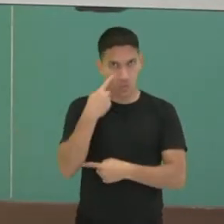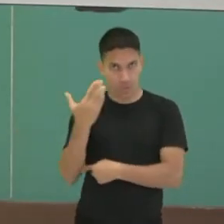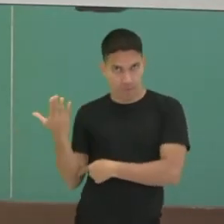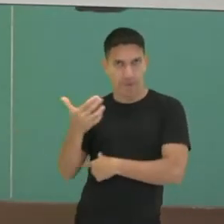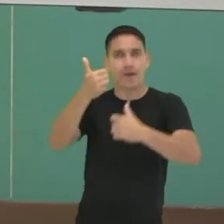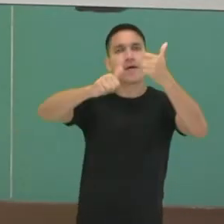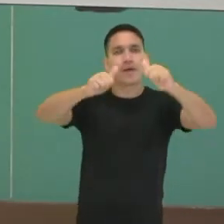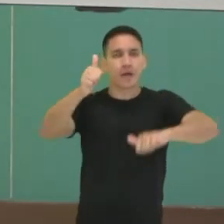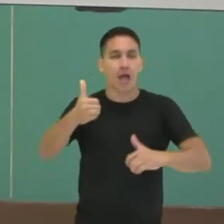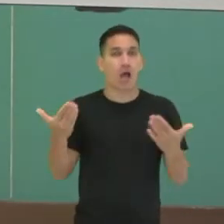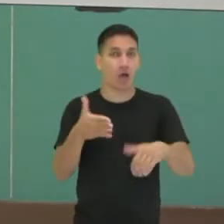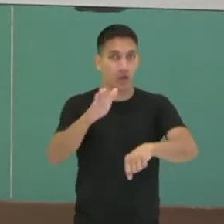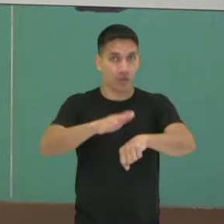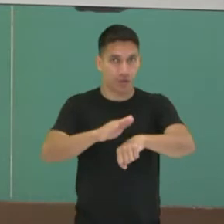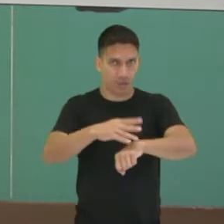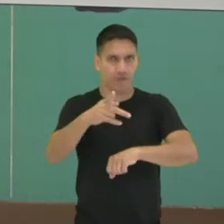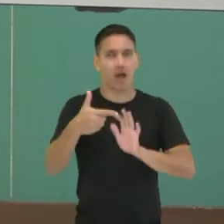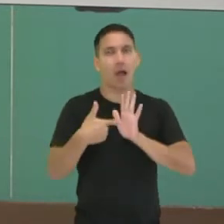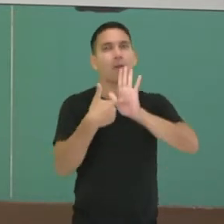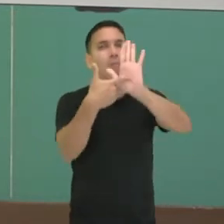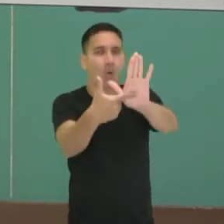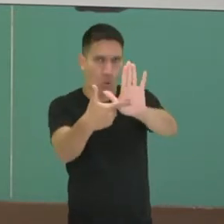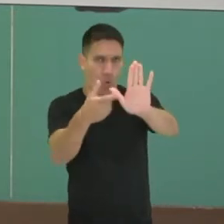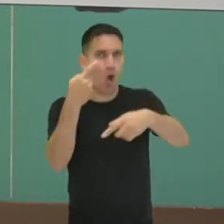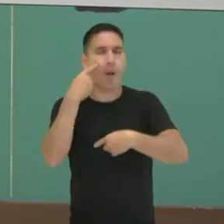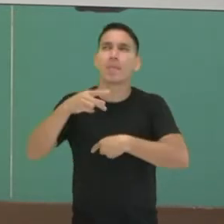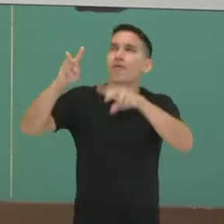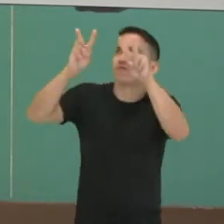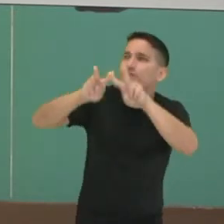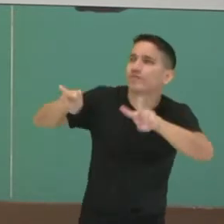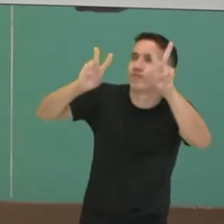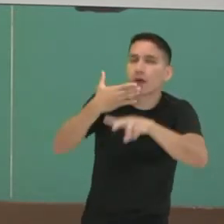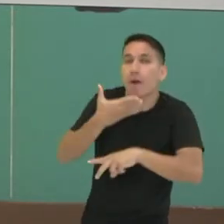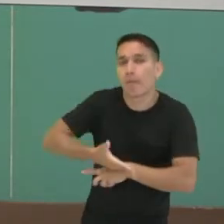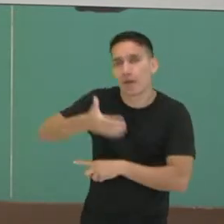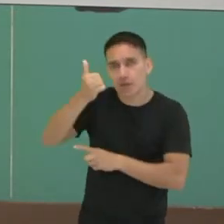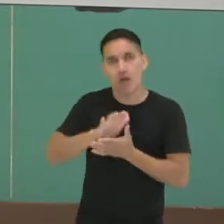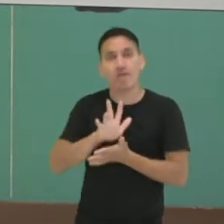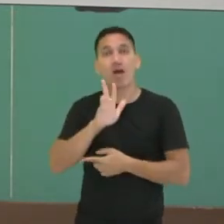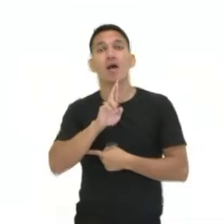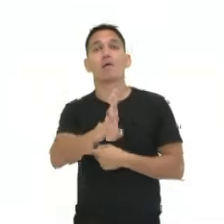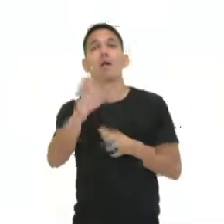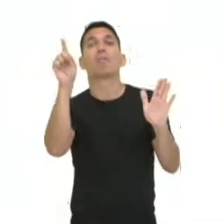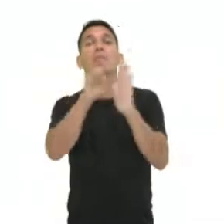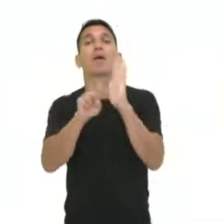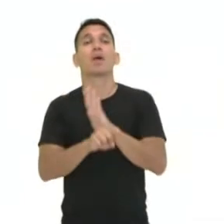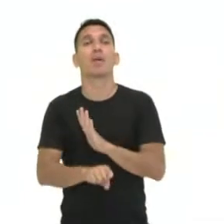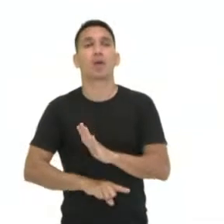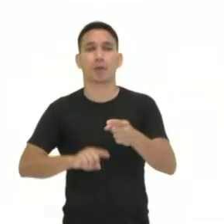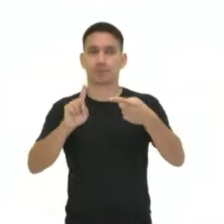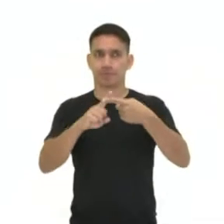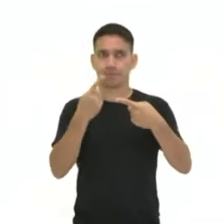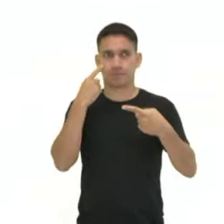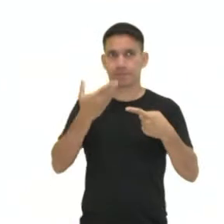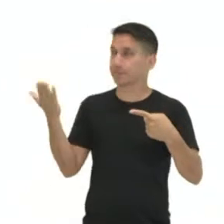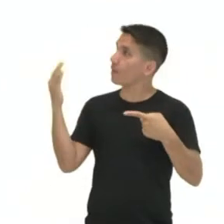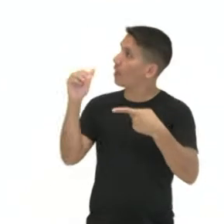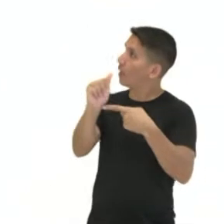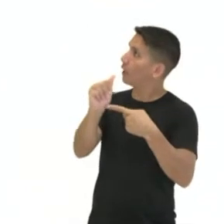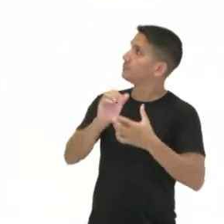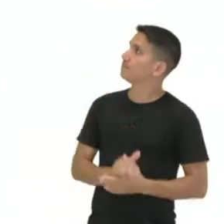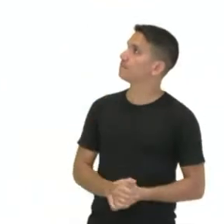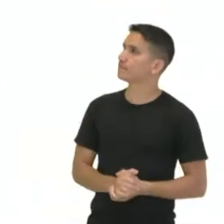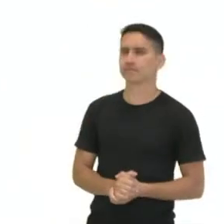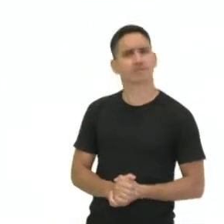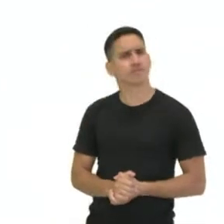analisarem. Vocês vão ficar com ele disponível no slide para visualizar melhor e vão responder aqui a nossa primeira questão. Na letra A, o